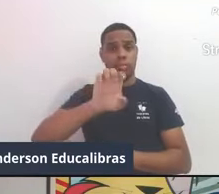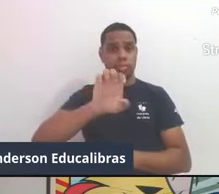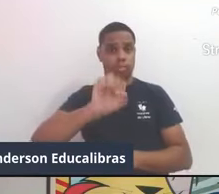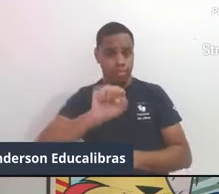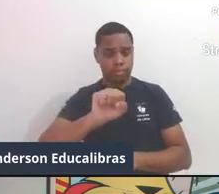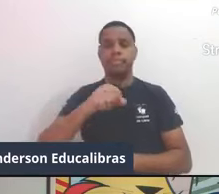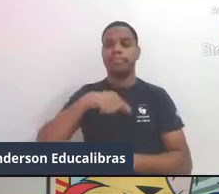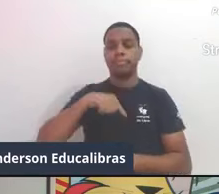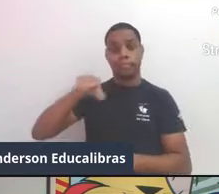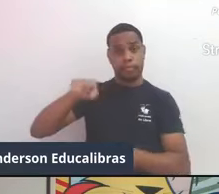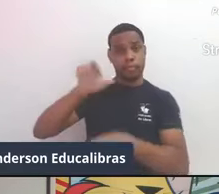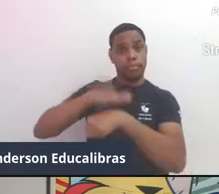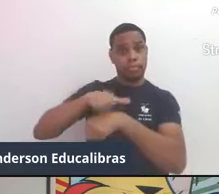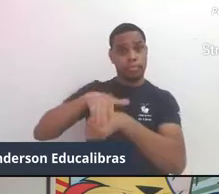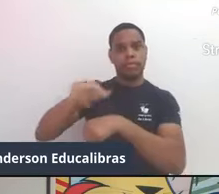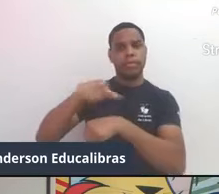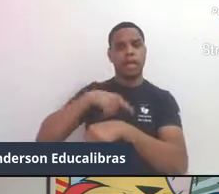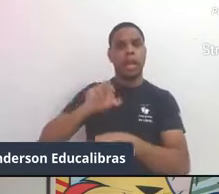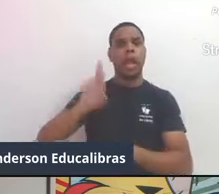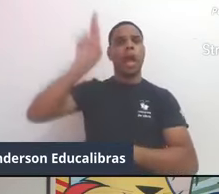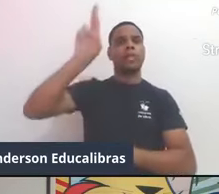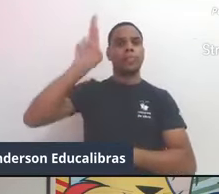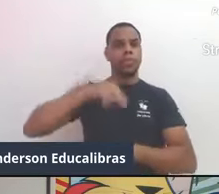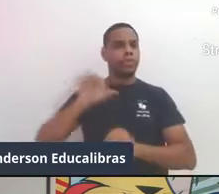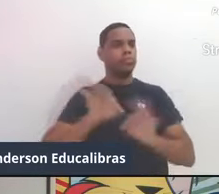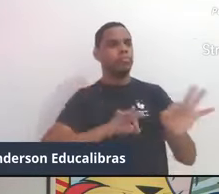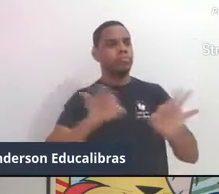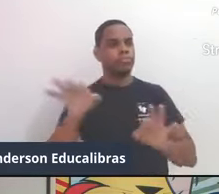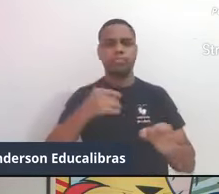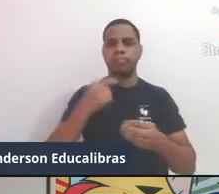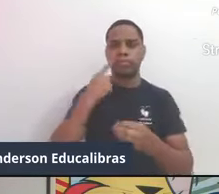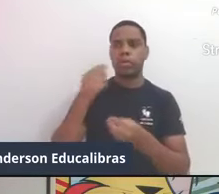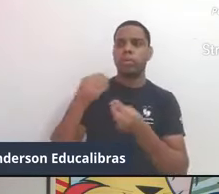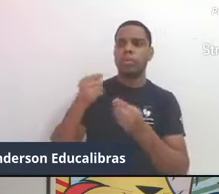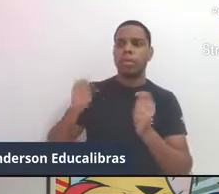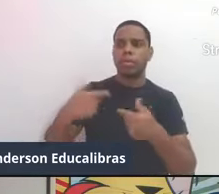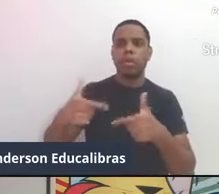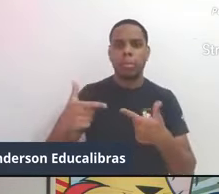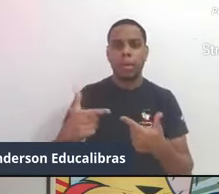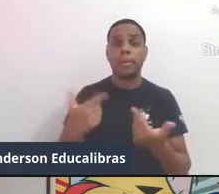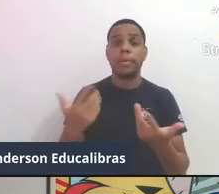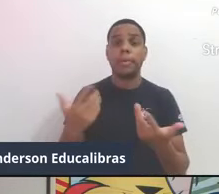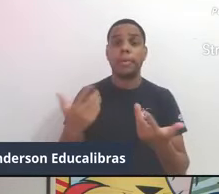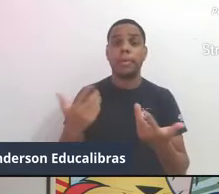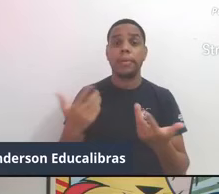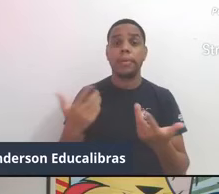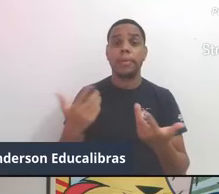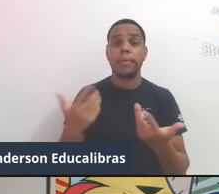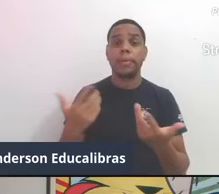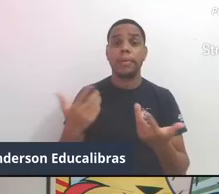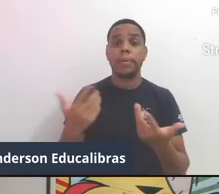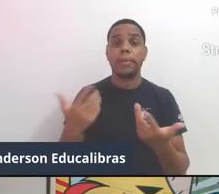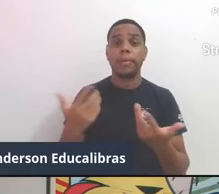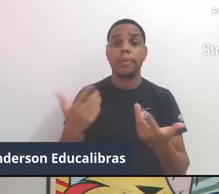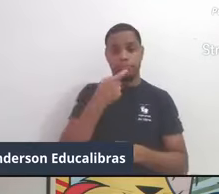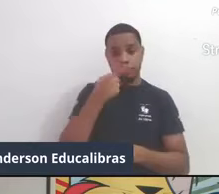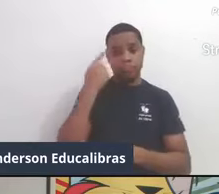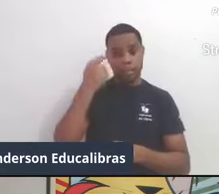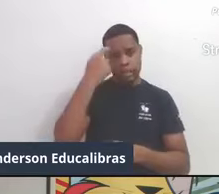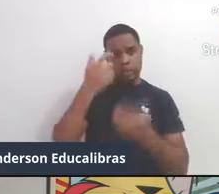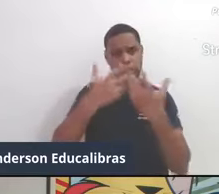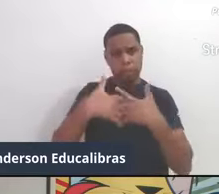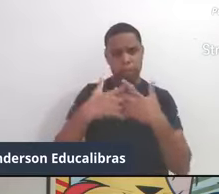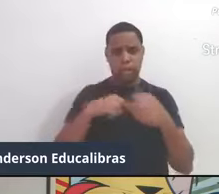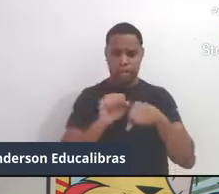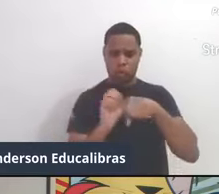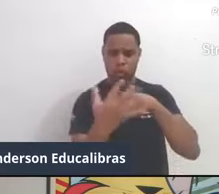uma reflexão que a gente vem fazendo recentemente é um pouco quanto o Covid, ele é uma janela de oportunidade,